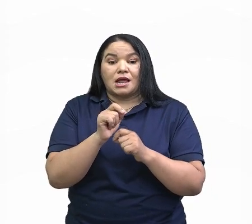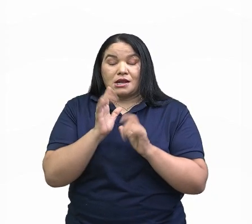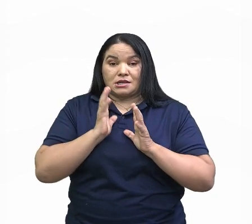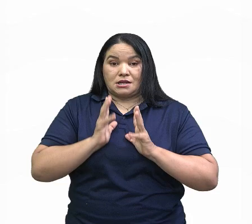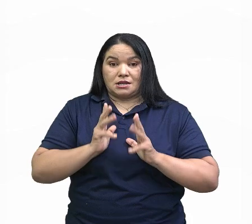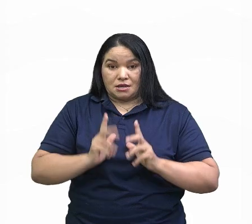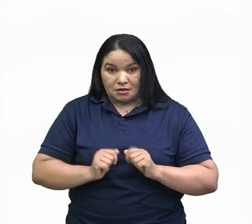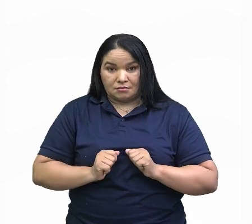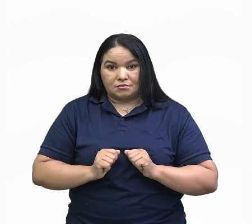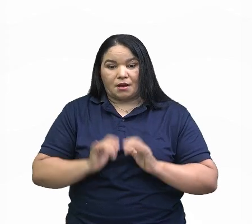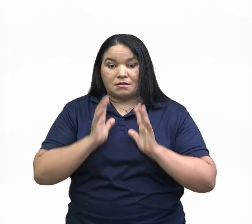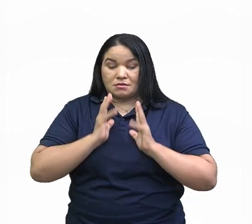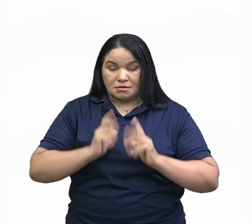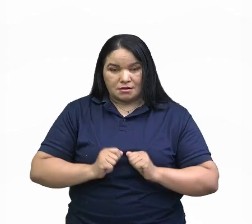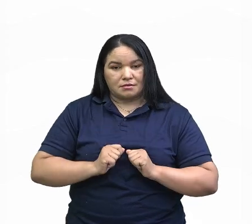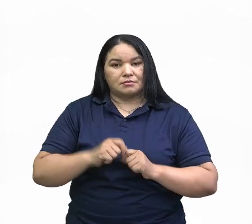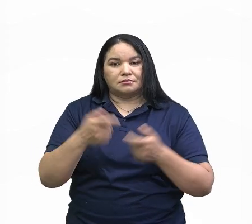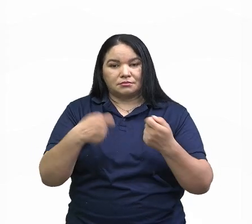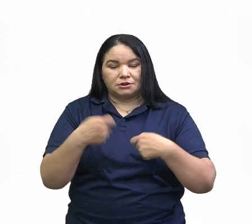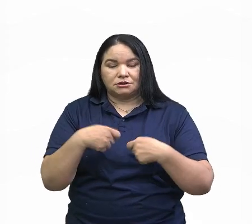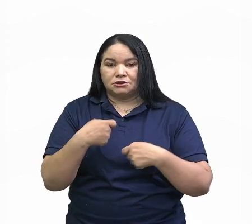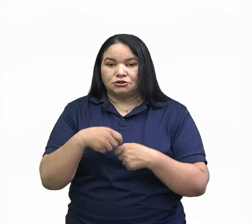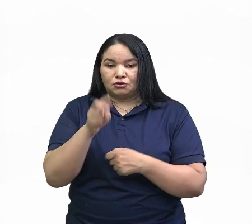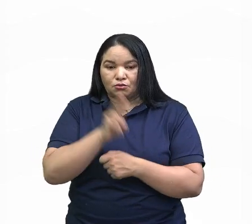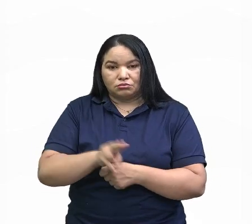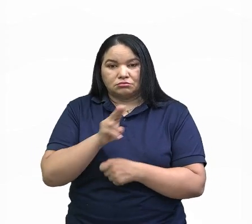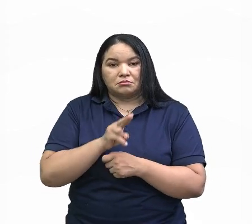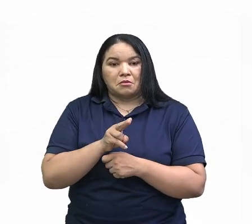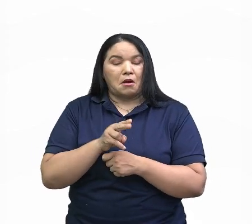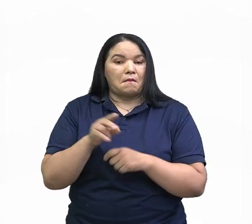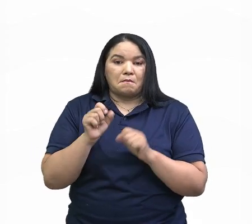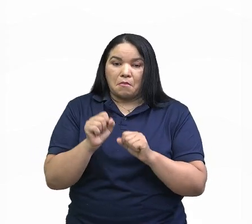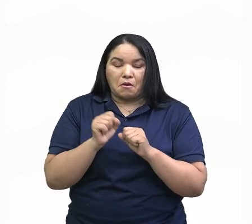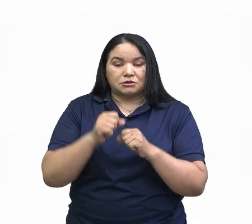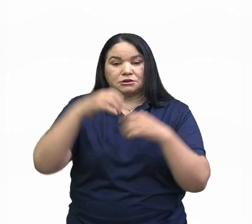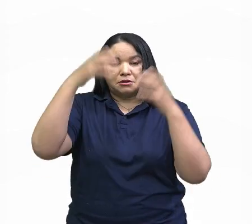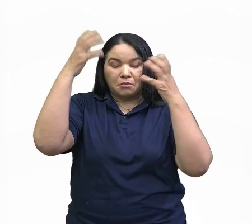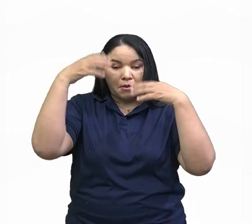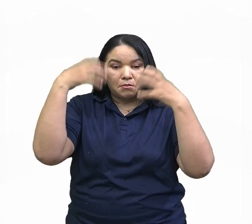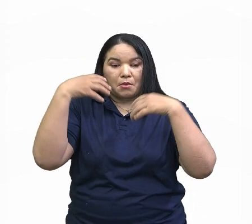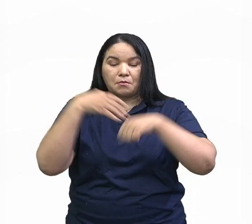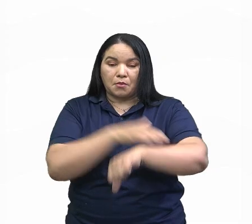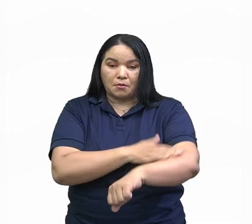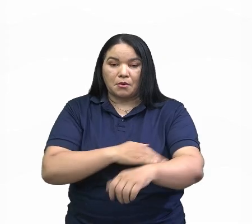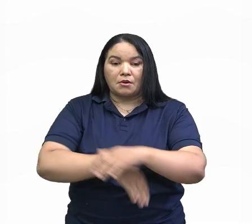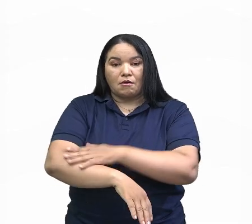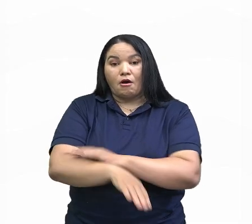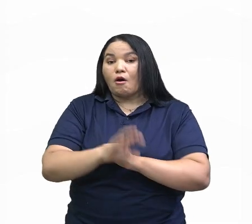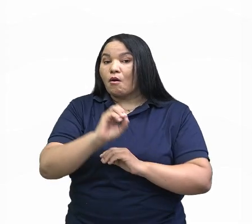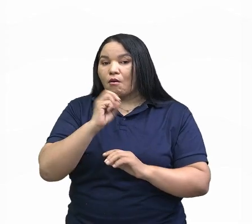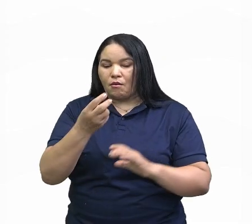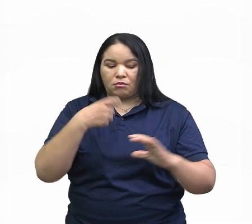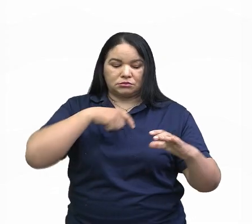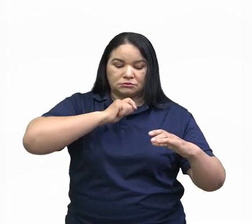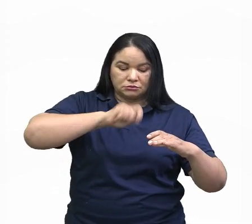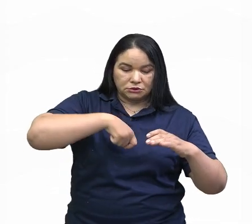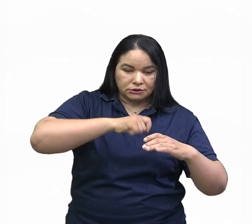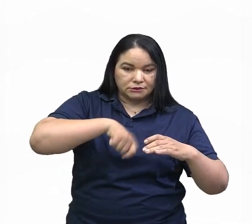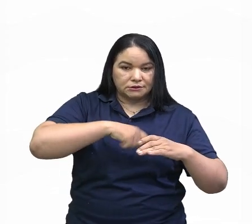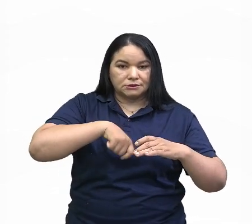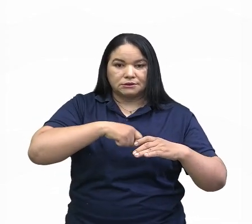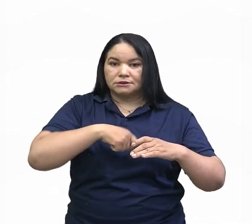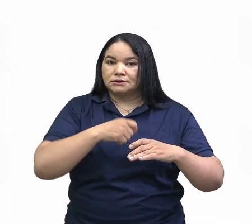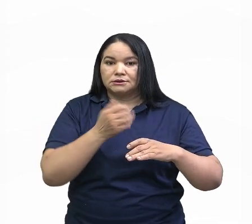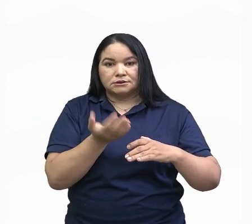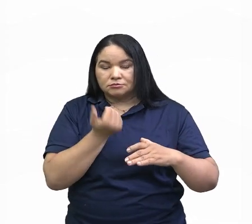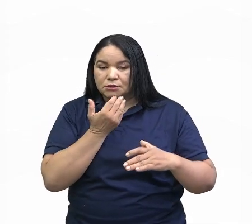condições ideais para que a gente possa utilizar, seja para tomar banho, para cozinhar, né, entre outras atividades ali no nosso